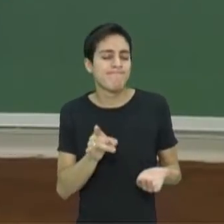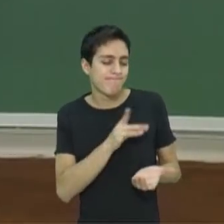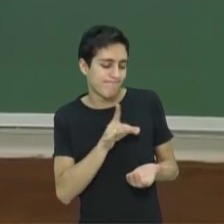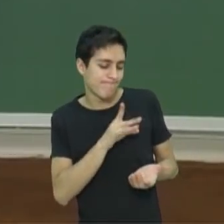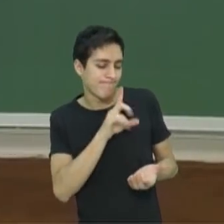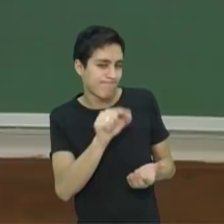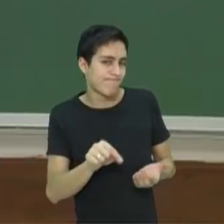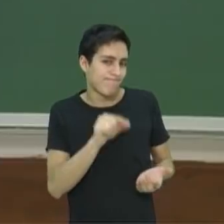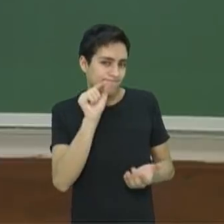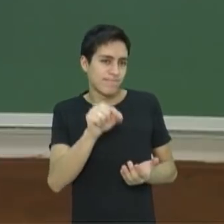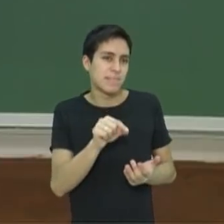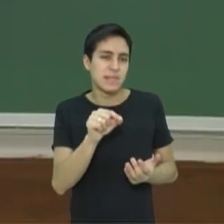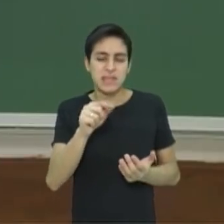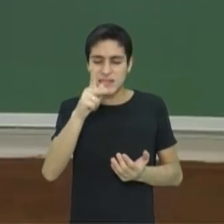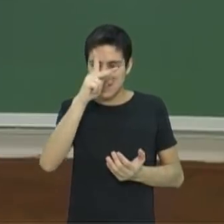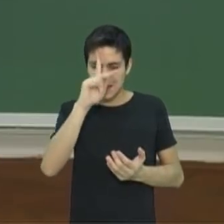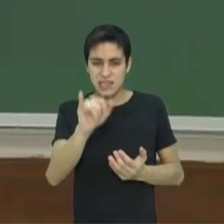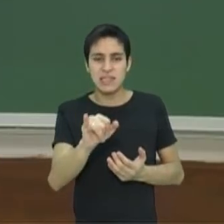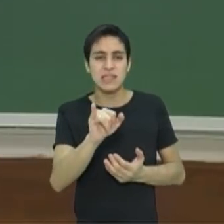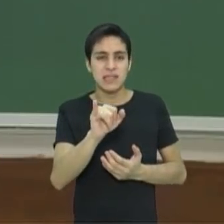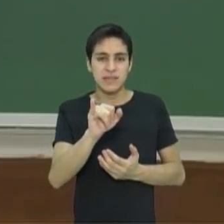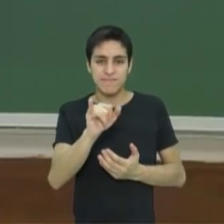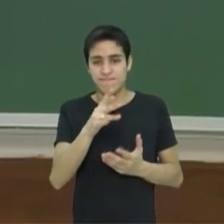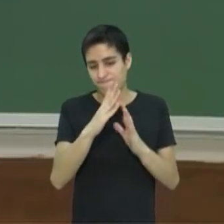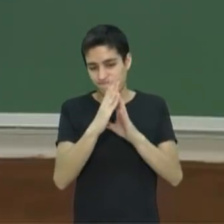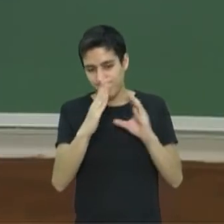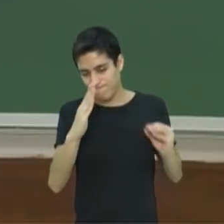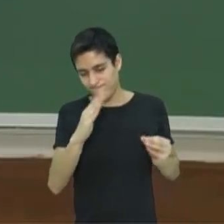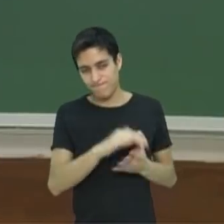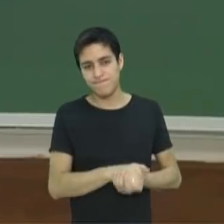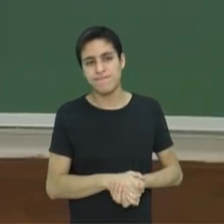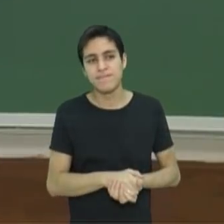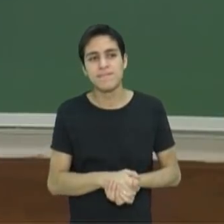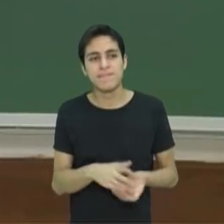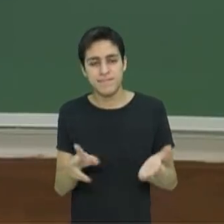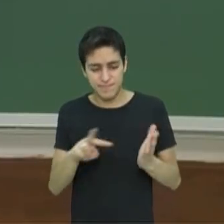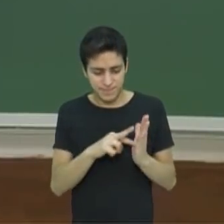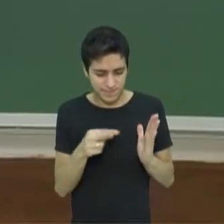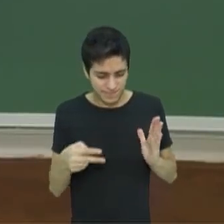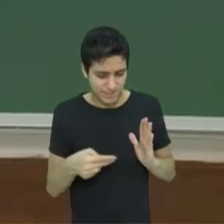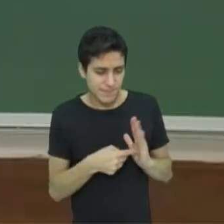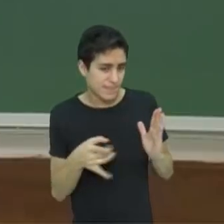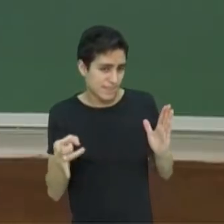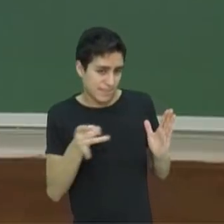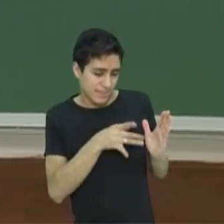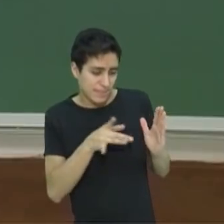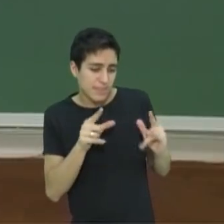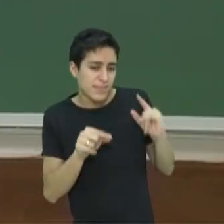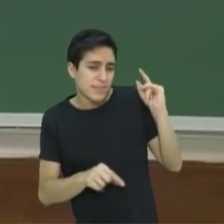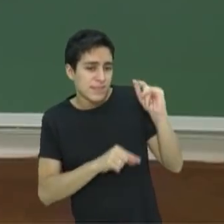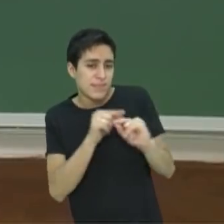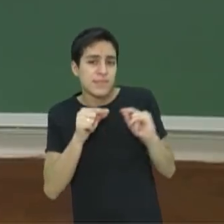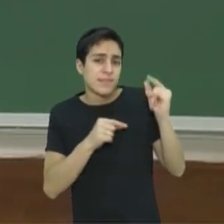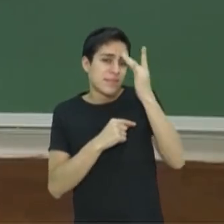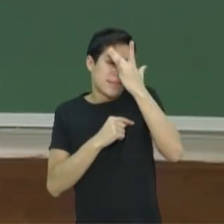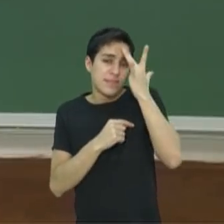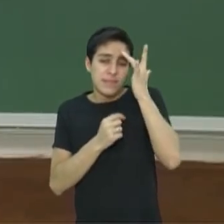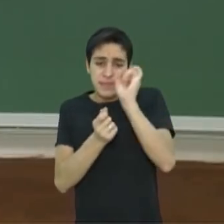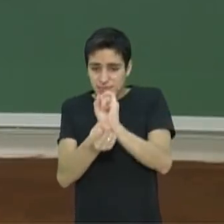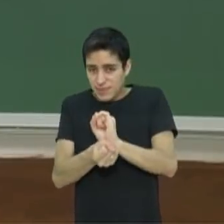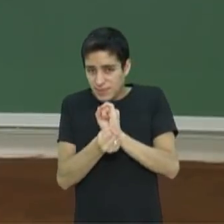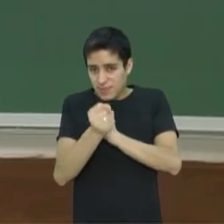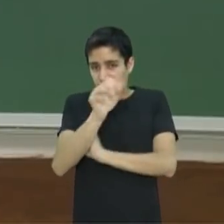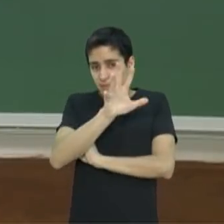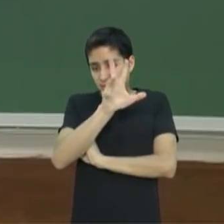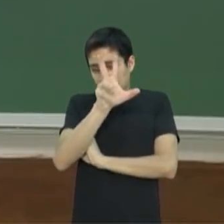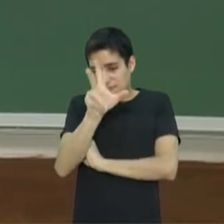chamavam de haitianismo. Isso quer dizer o quê? O medo de que escravos africanos